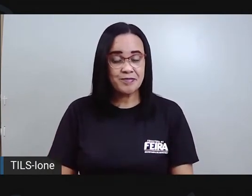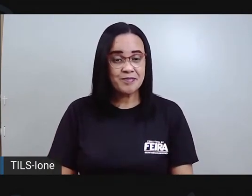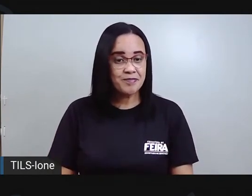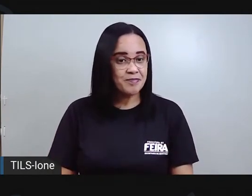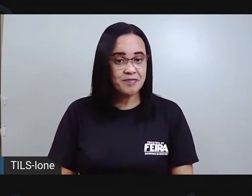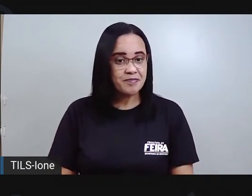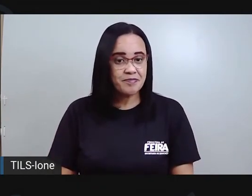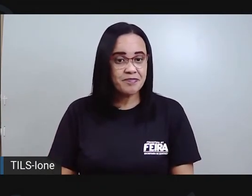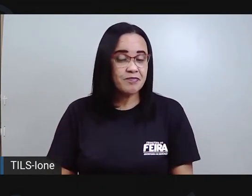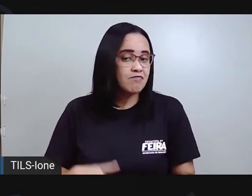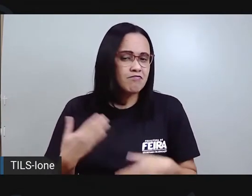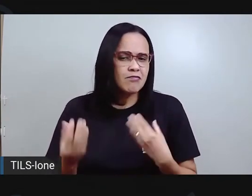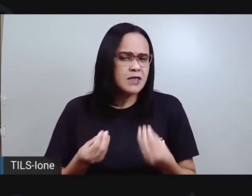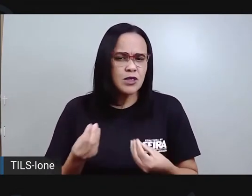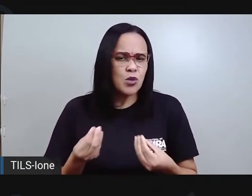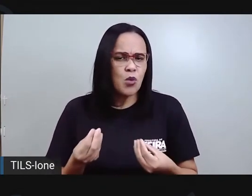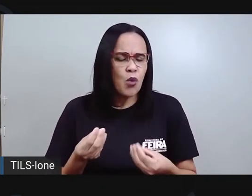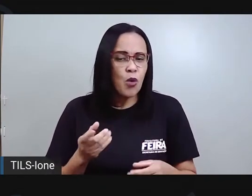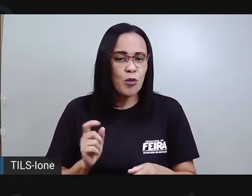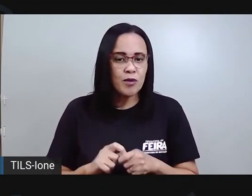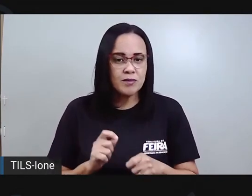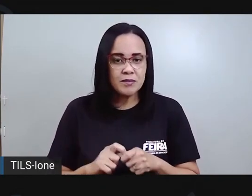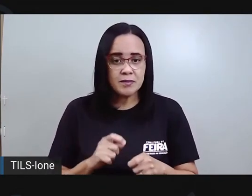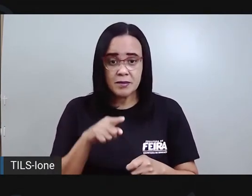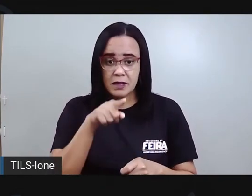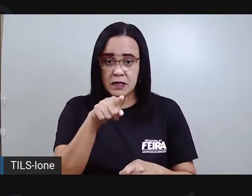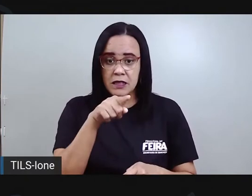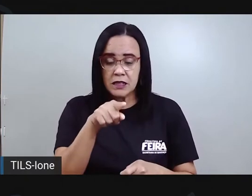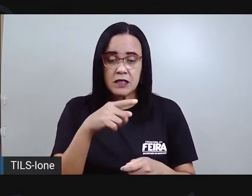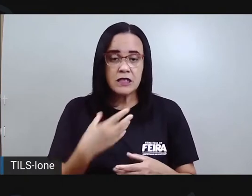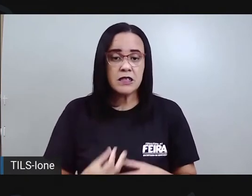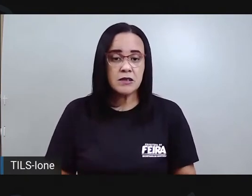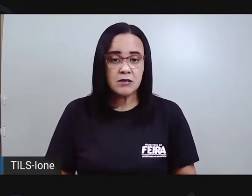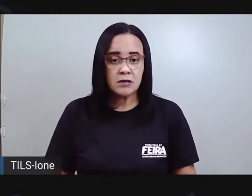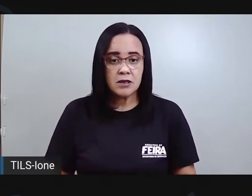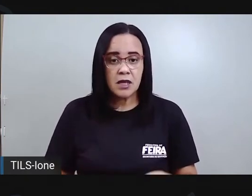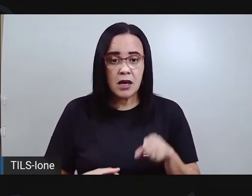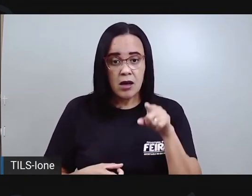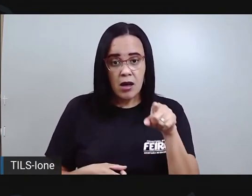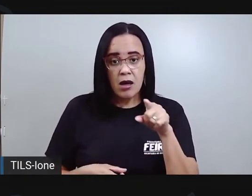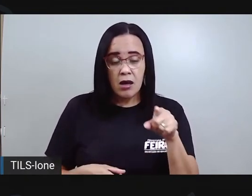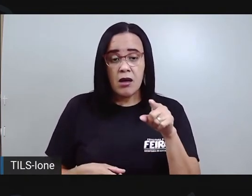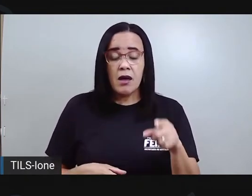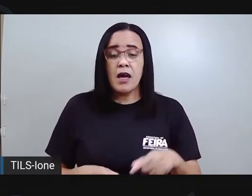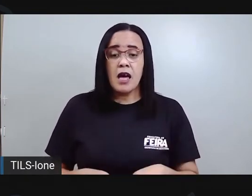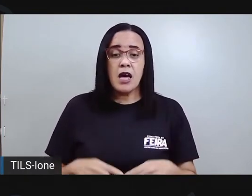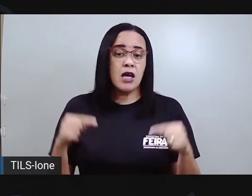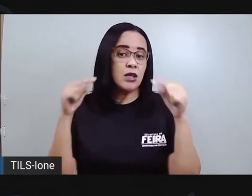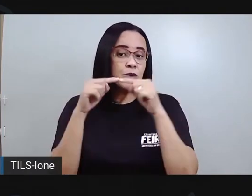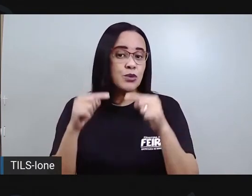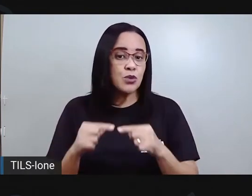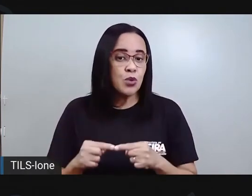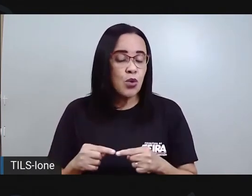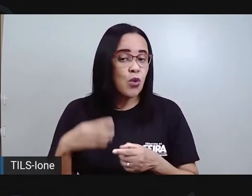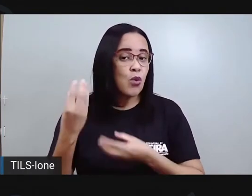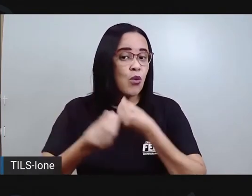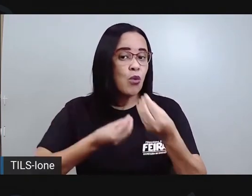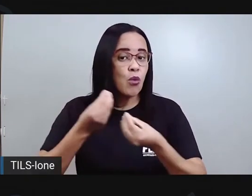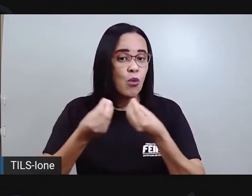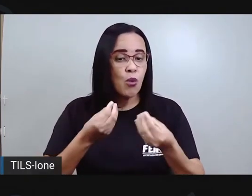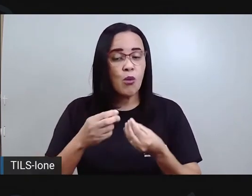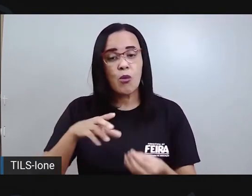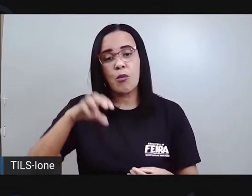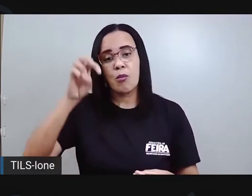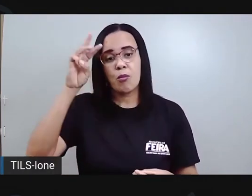Não. Como que é? Como que faz? Esse instrumento é um instrumento melódico. É um instrumento